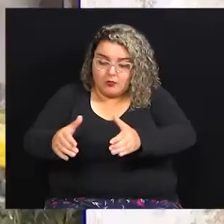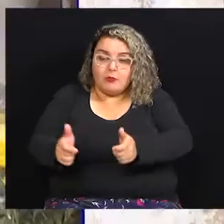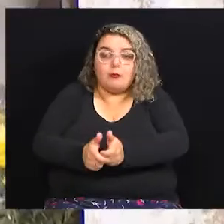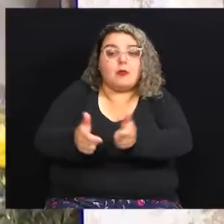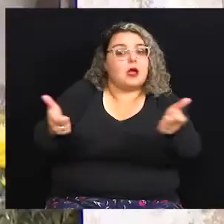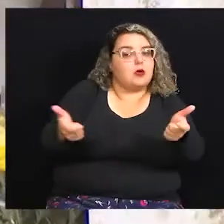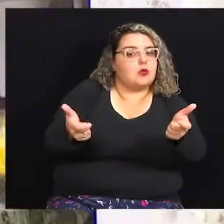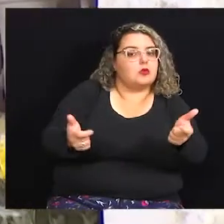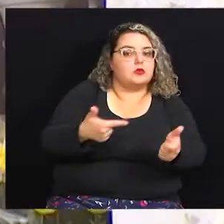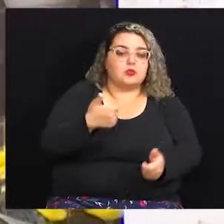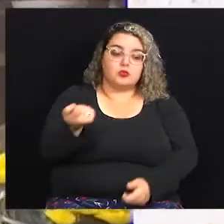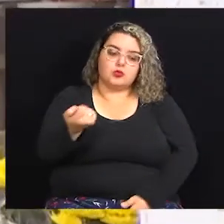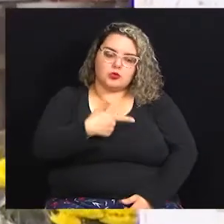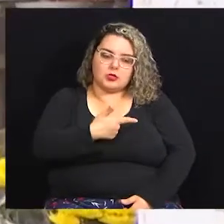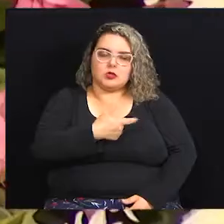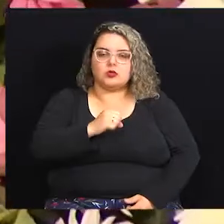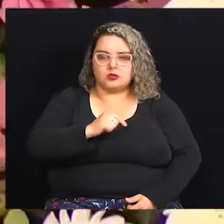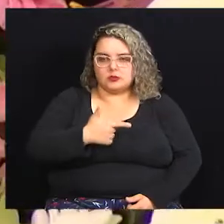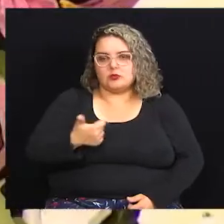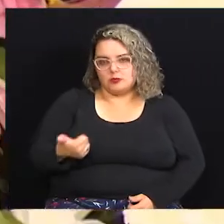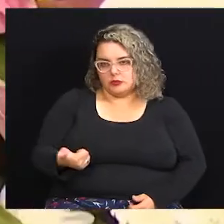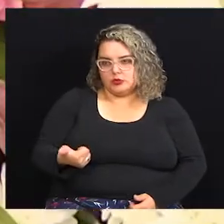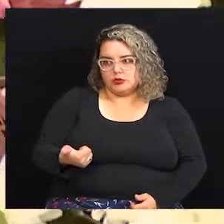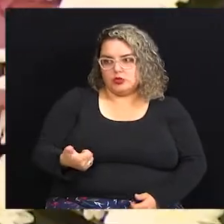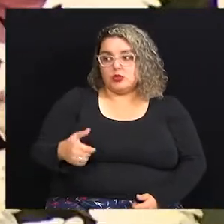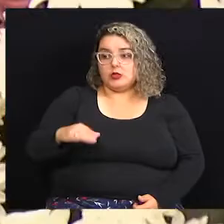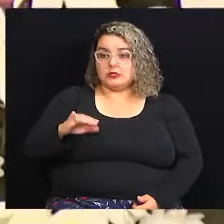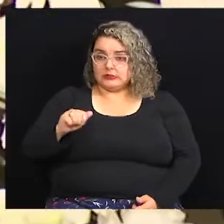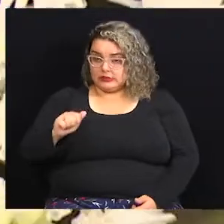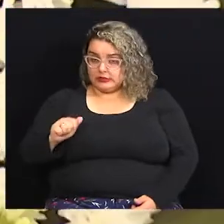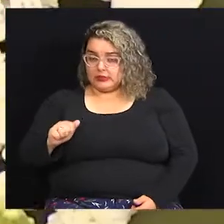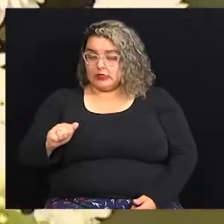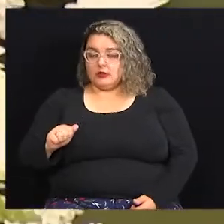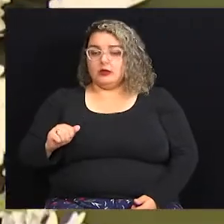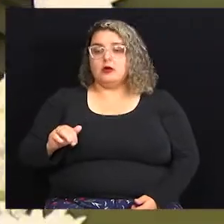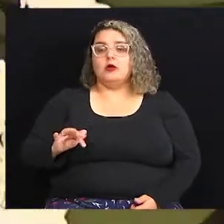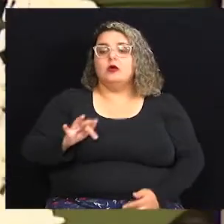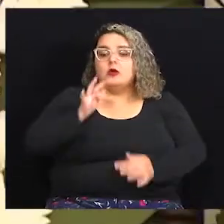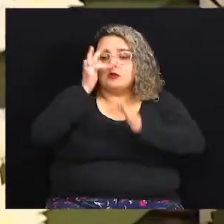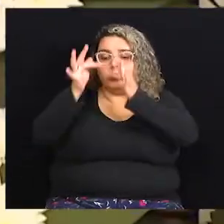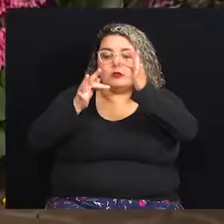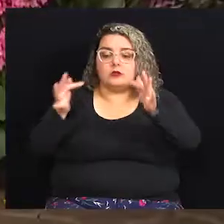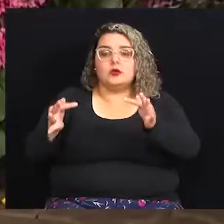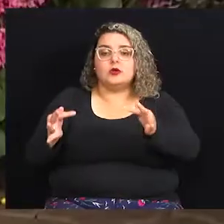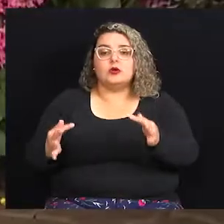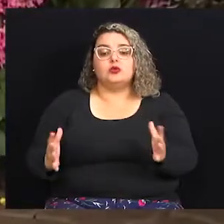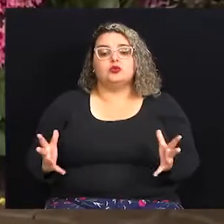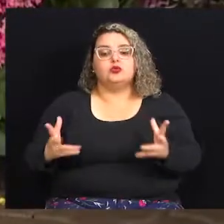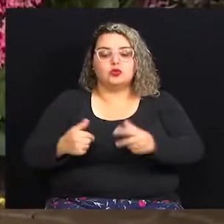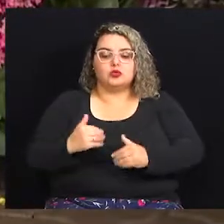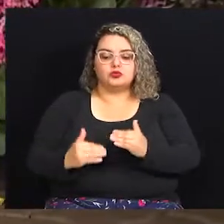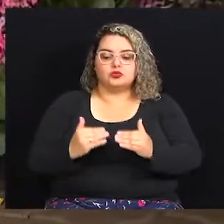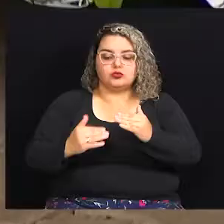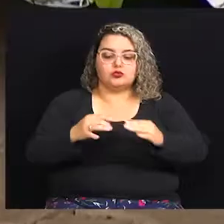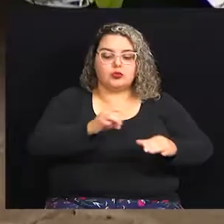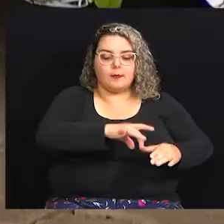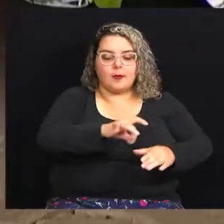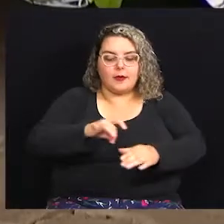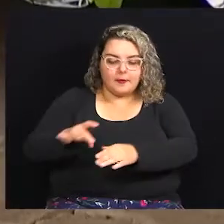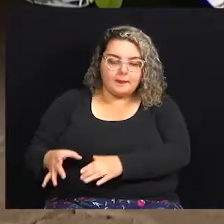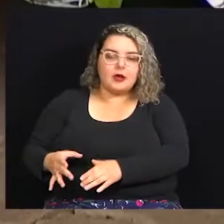que em 2021 Esta é a expectativa do se a flor mercado que unes produtores de Holambra na região